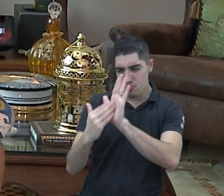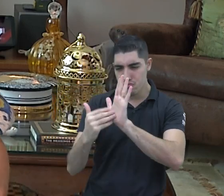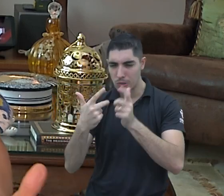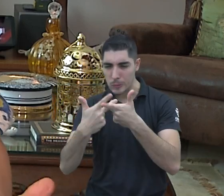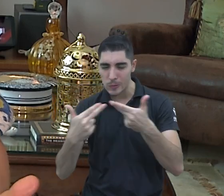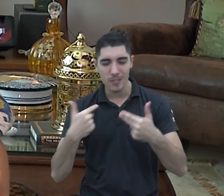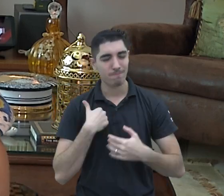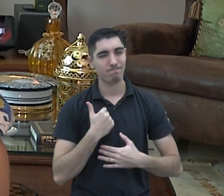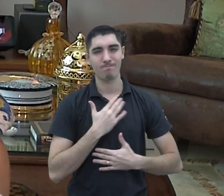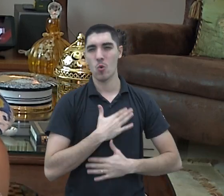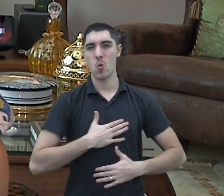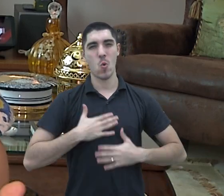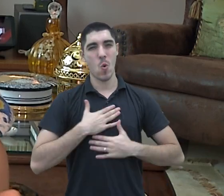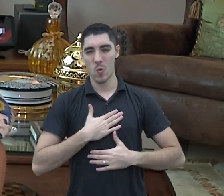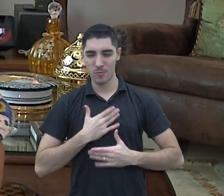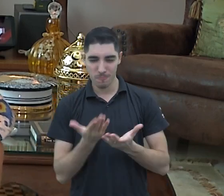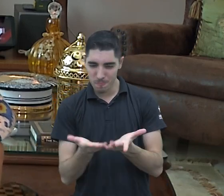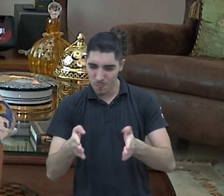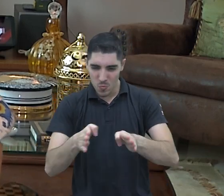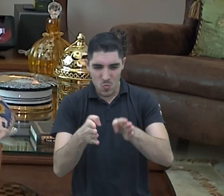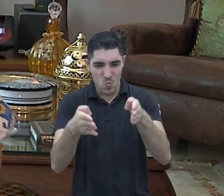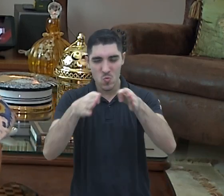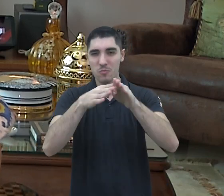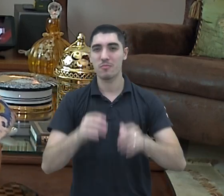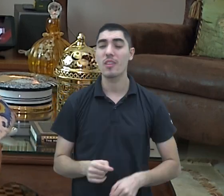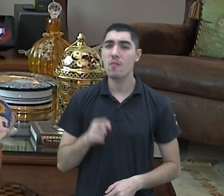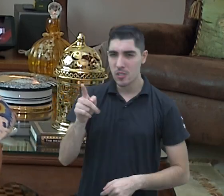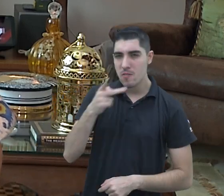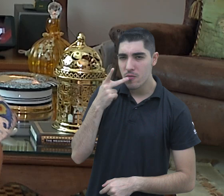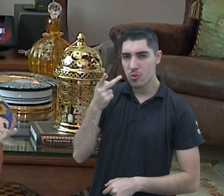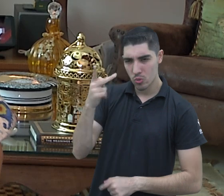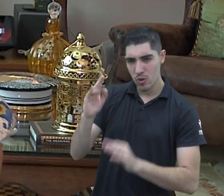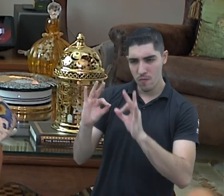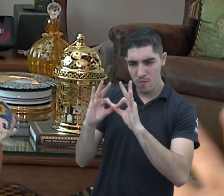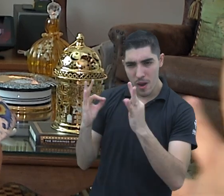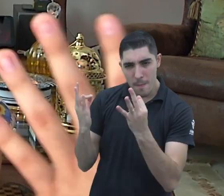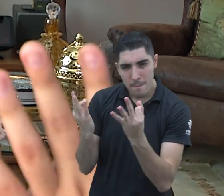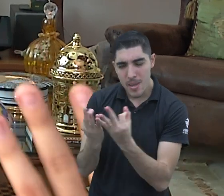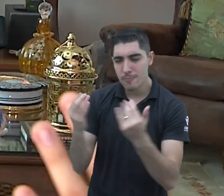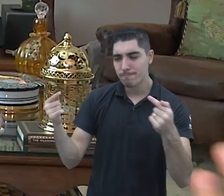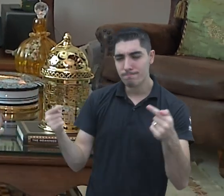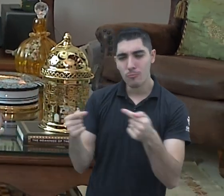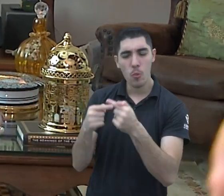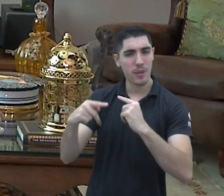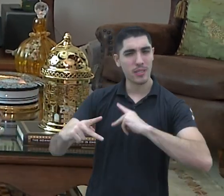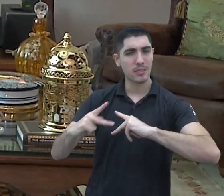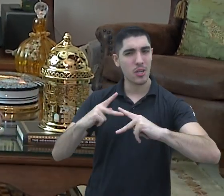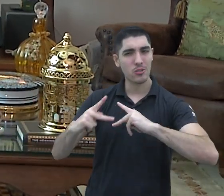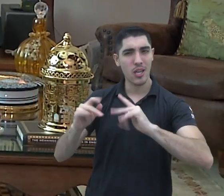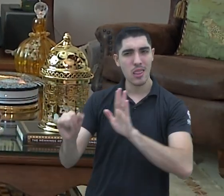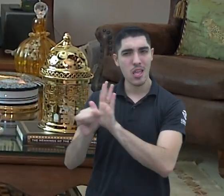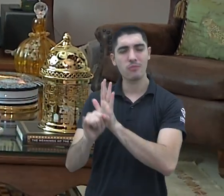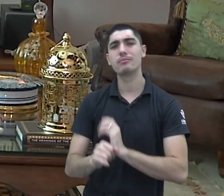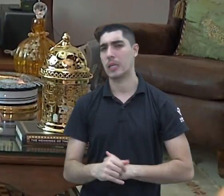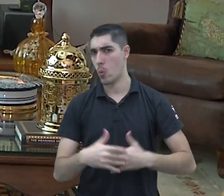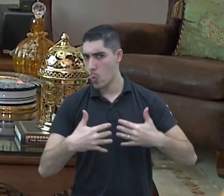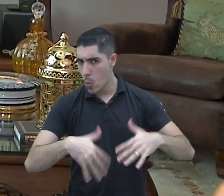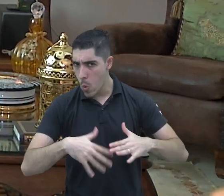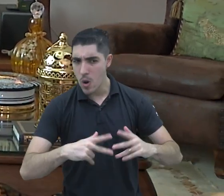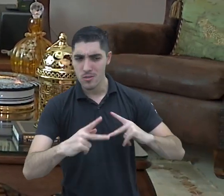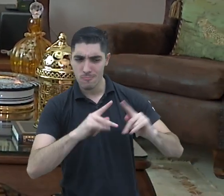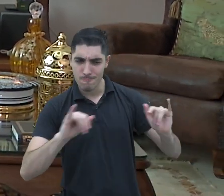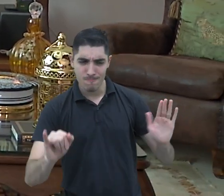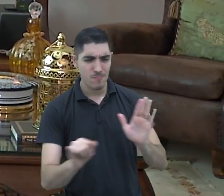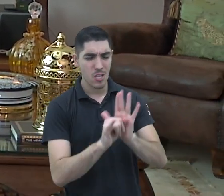né? Isso é uma semente que está em mim, não tem jeito. Você até falou que a família aqui, a ligação com São José dos Campos é gigante, né? É gigante. Nós, como